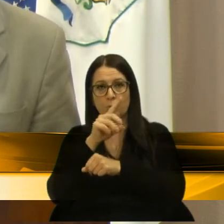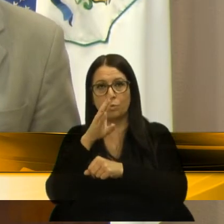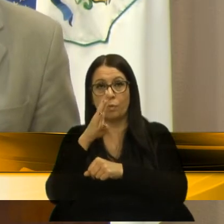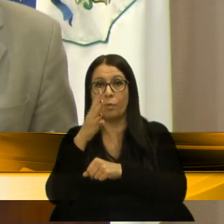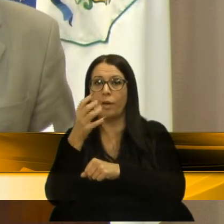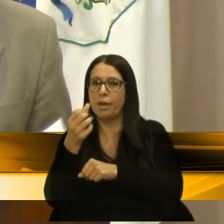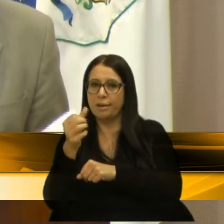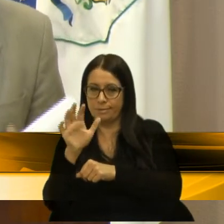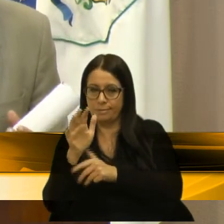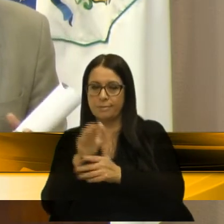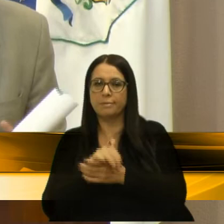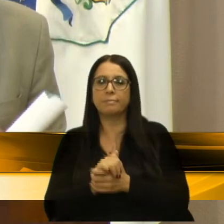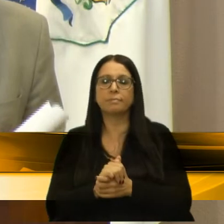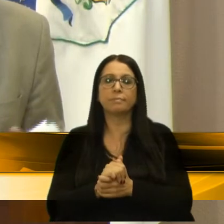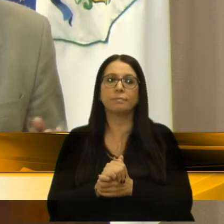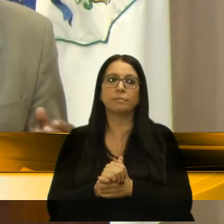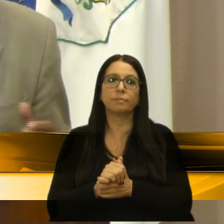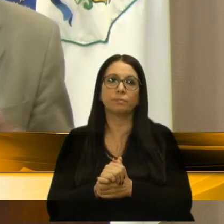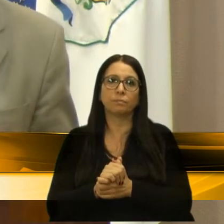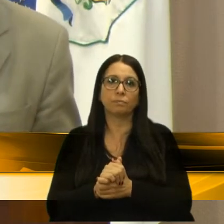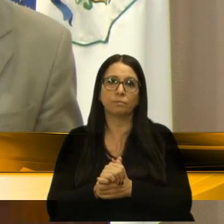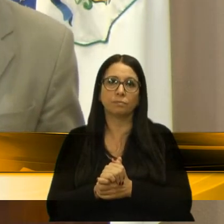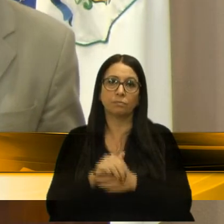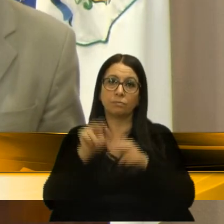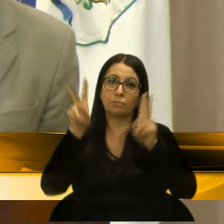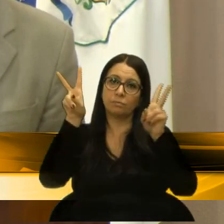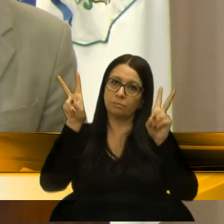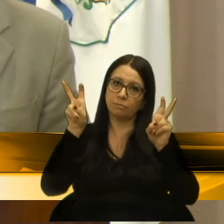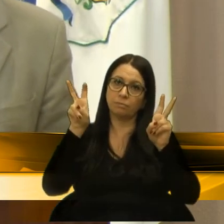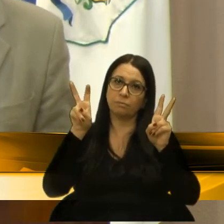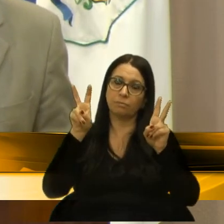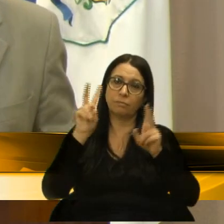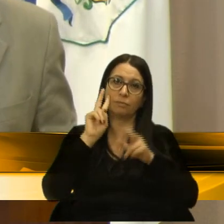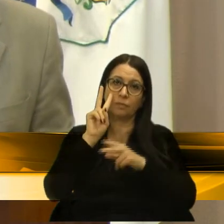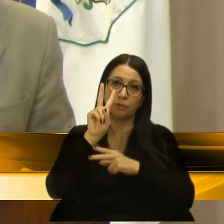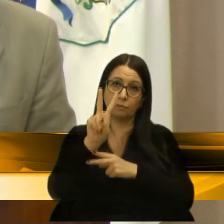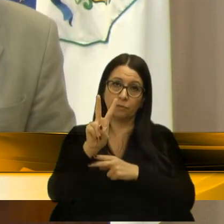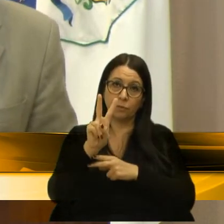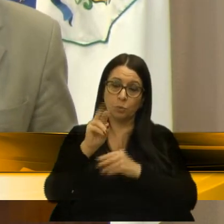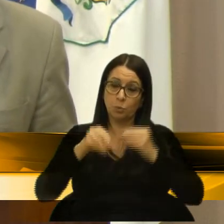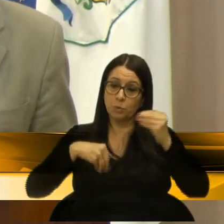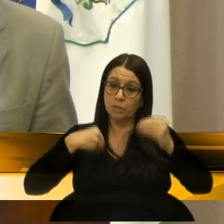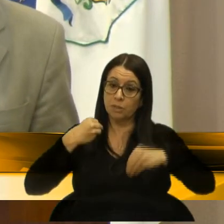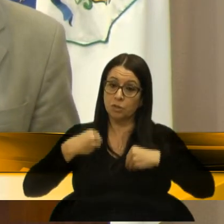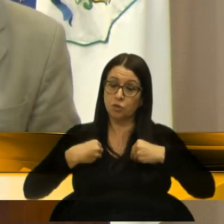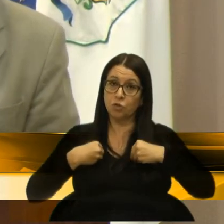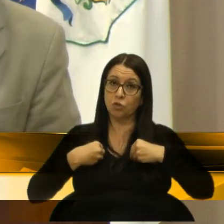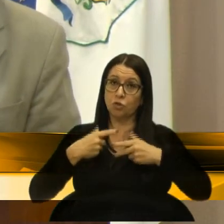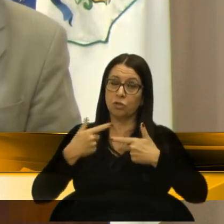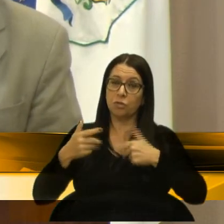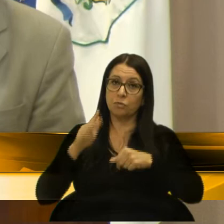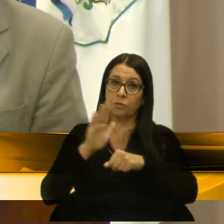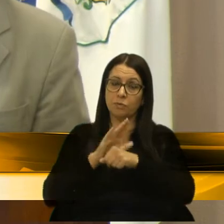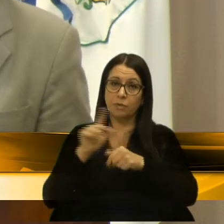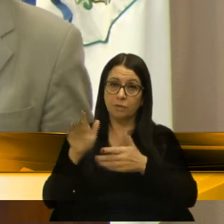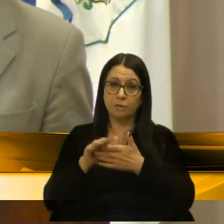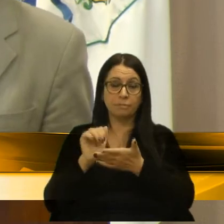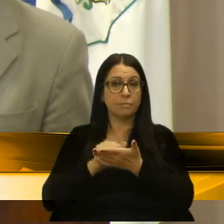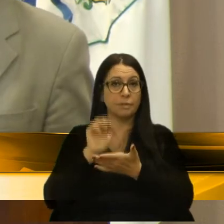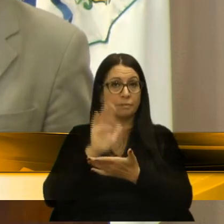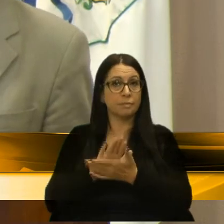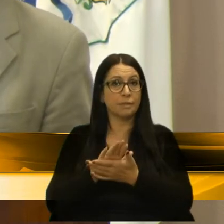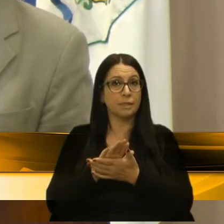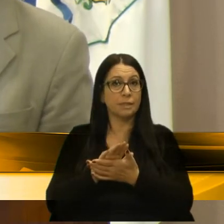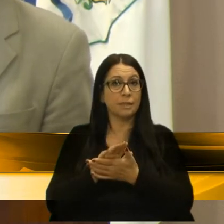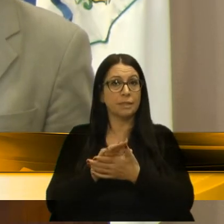domingos. Então, com o tema, viu, sentiu compaixão e se cuidou possível, dele. uma parte, vereador. É